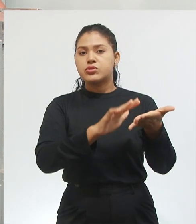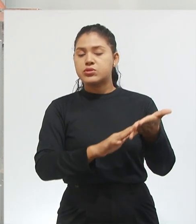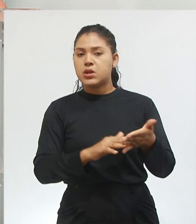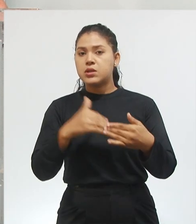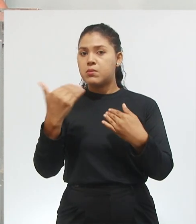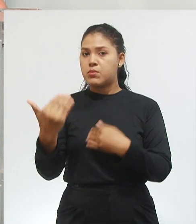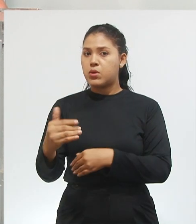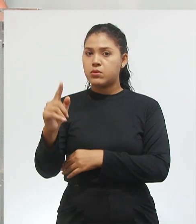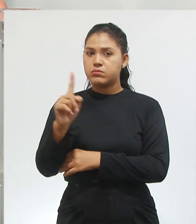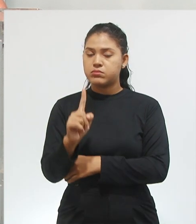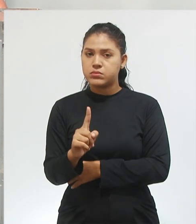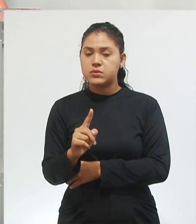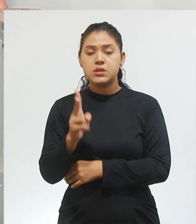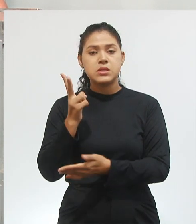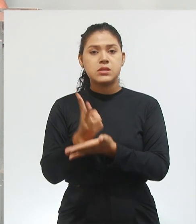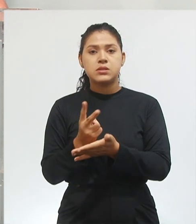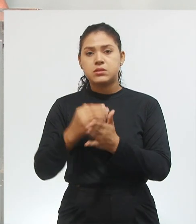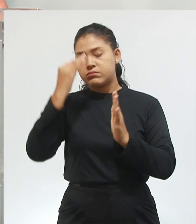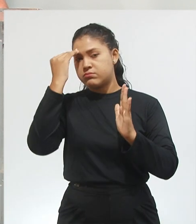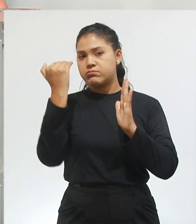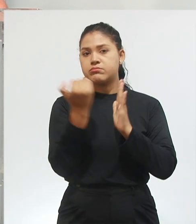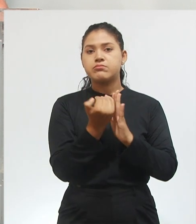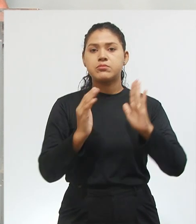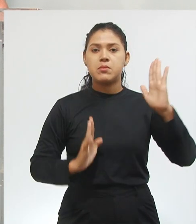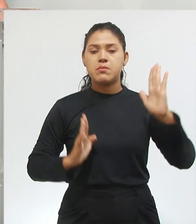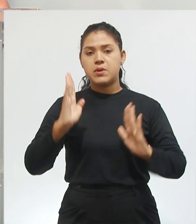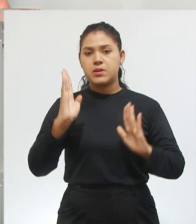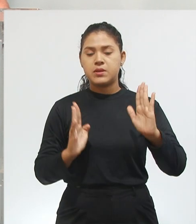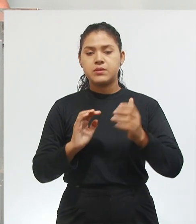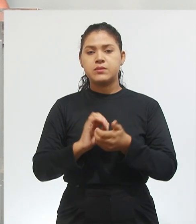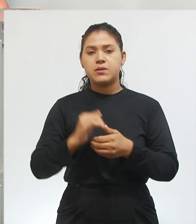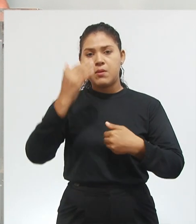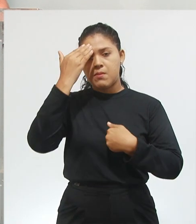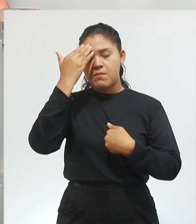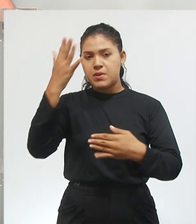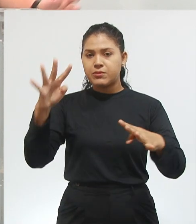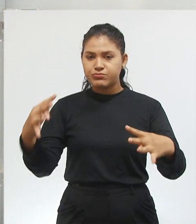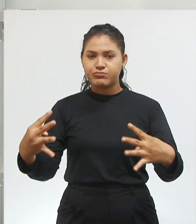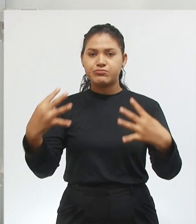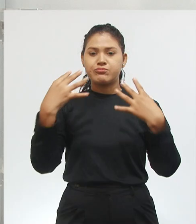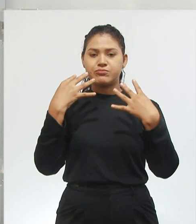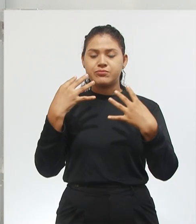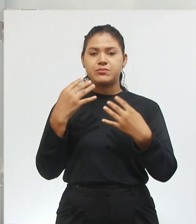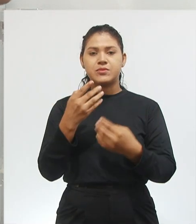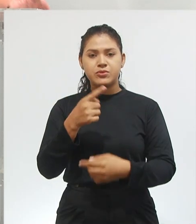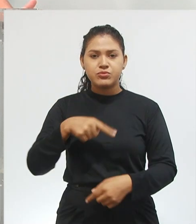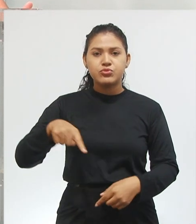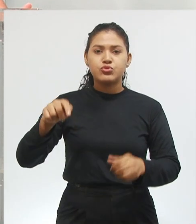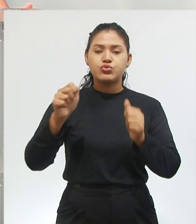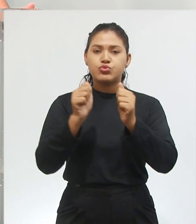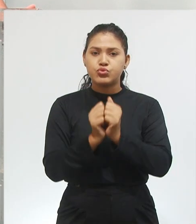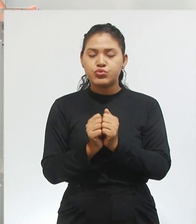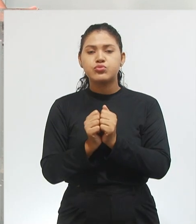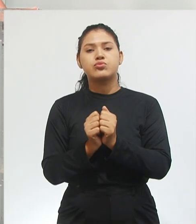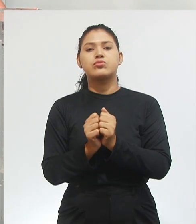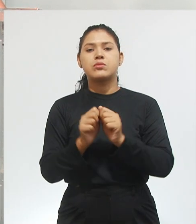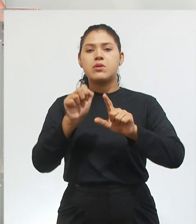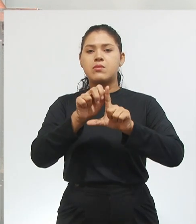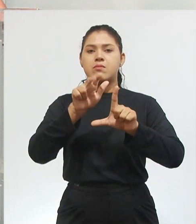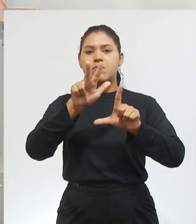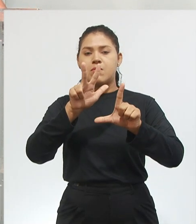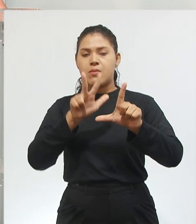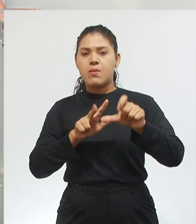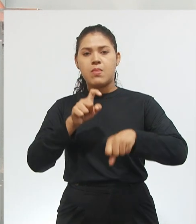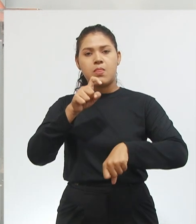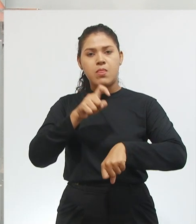avaliações dentro do prazo da nossa disciplina ok agradeço a sua atenção sua colaboração aí no nosso